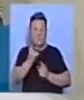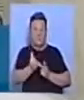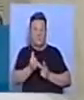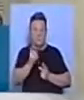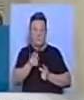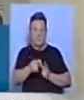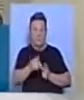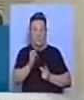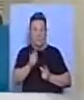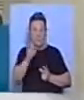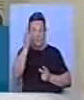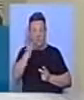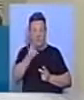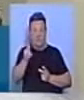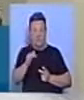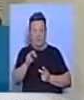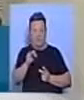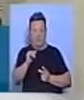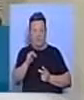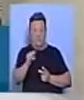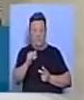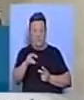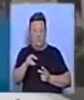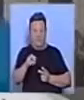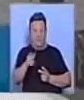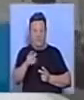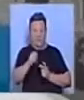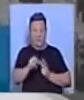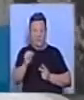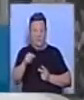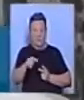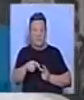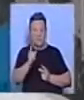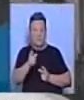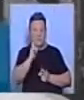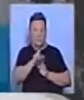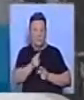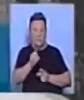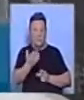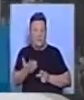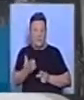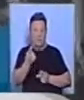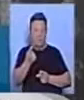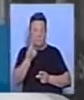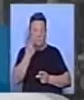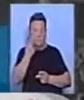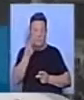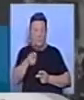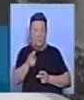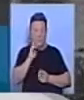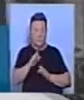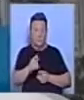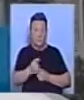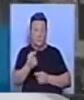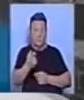com já no reinado filipina nas sinaleiras tenha felipe nery que portugal está agora então a ser um protagonista desta exposição